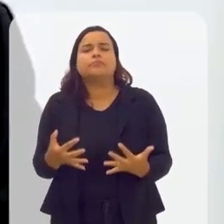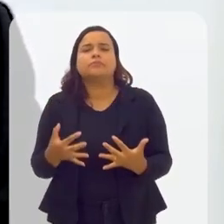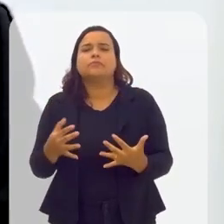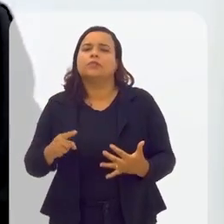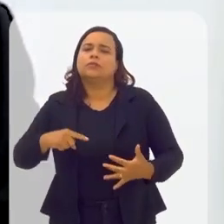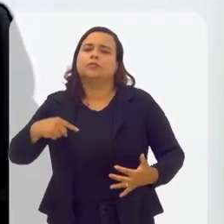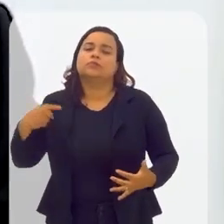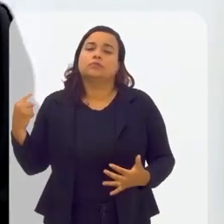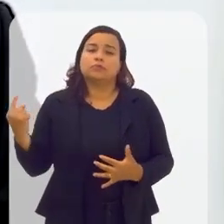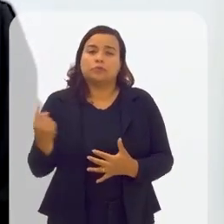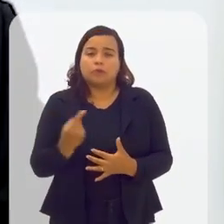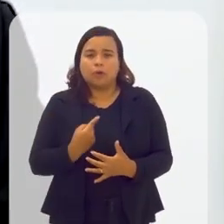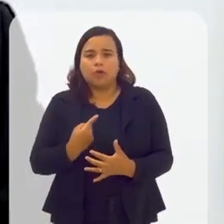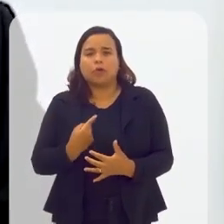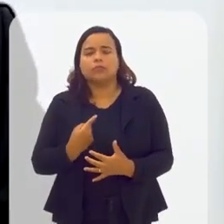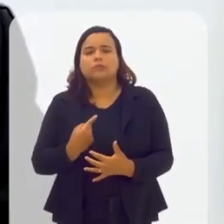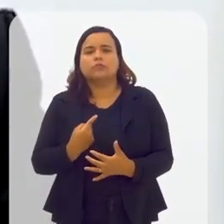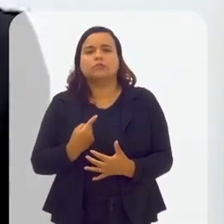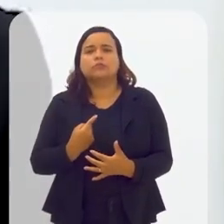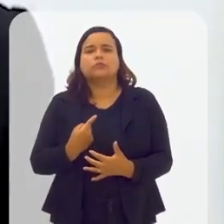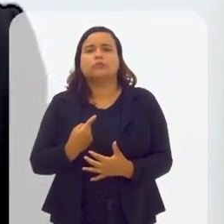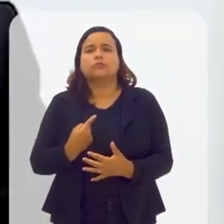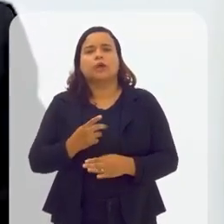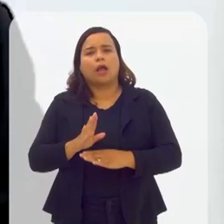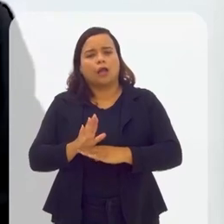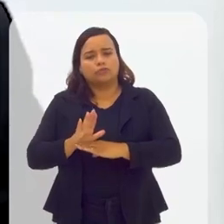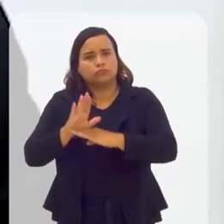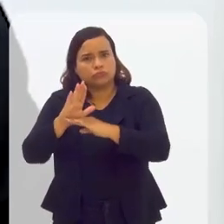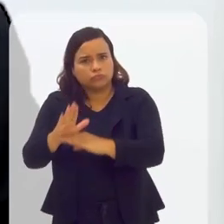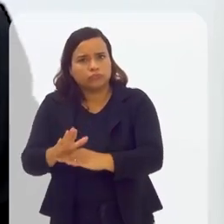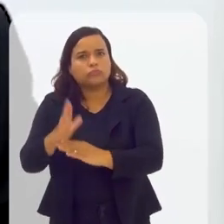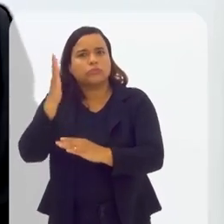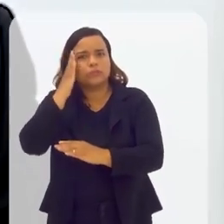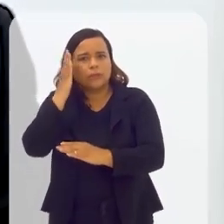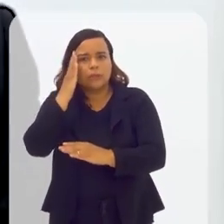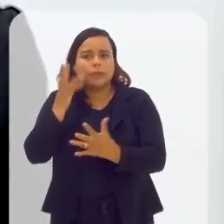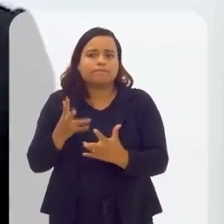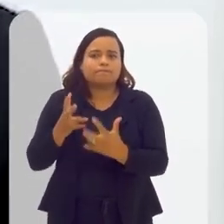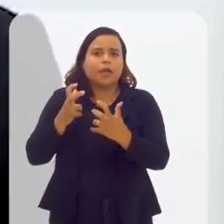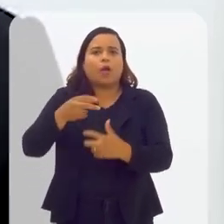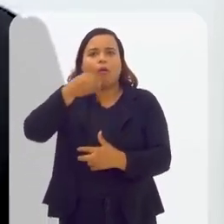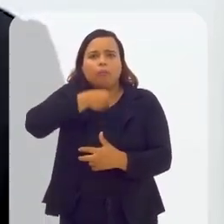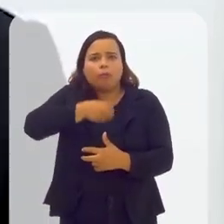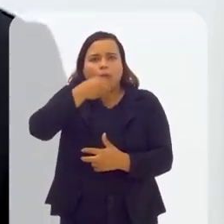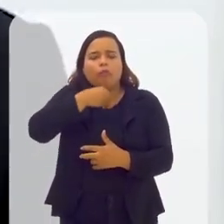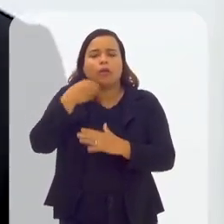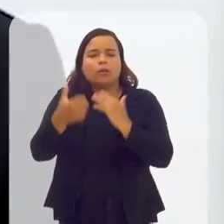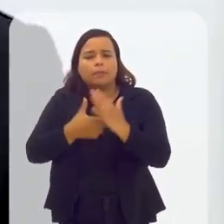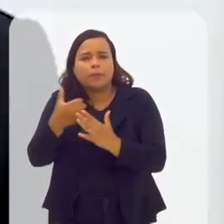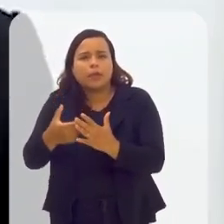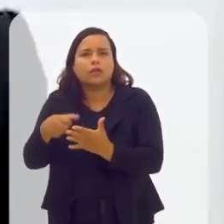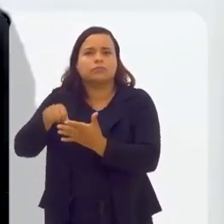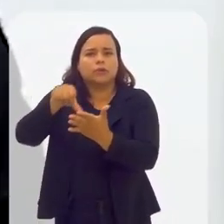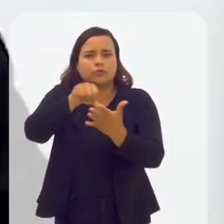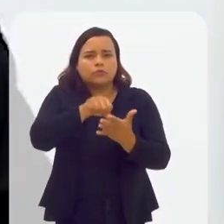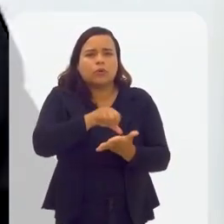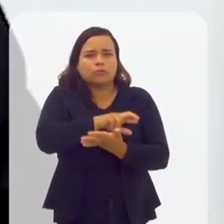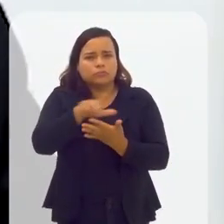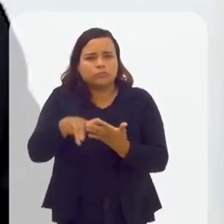Nós não só ajudamos a entender oportunidades para empresas ou